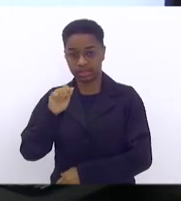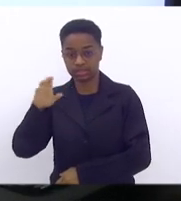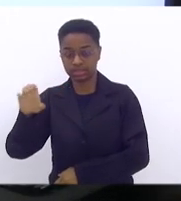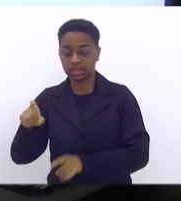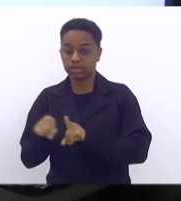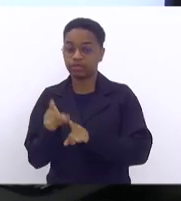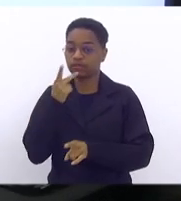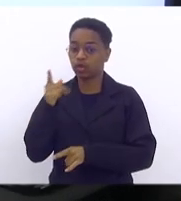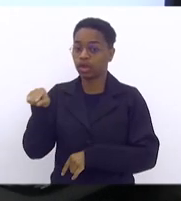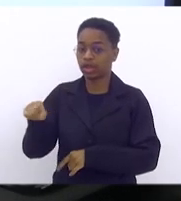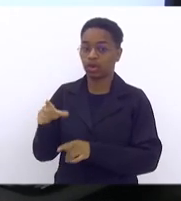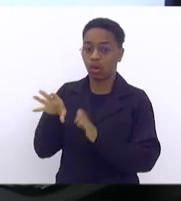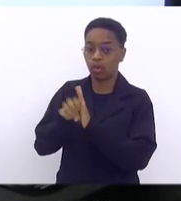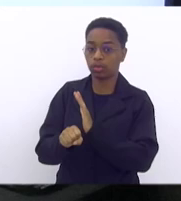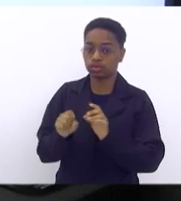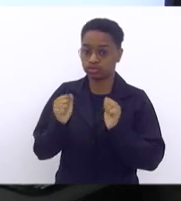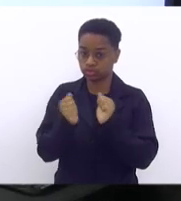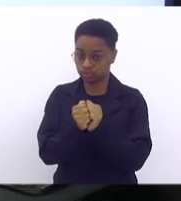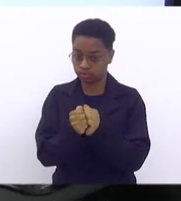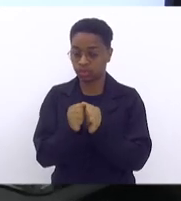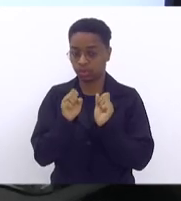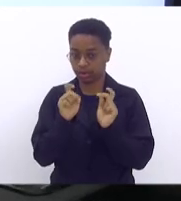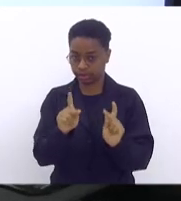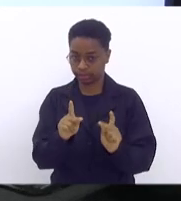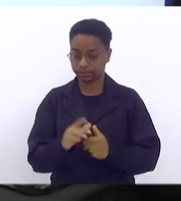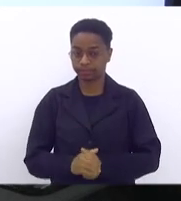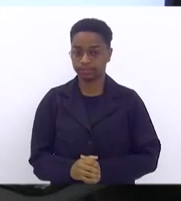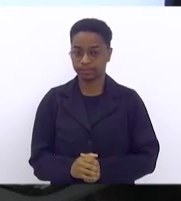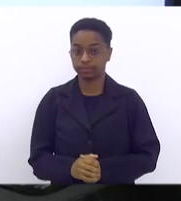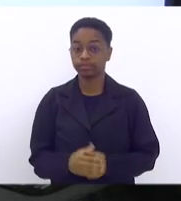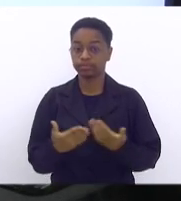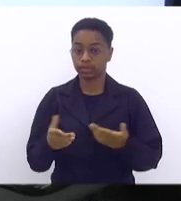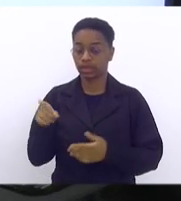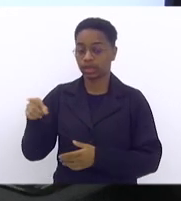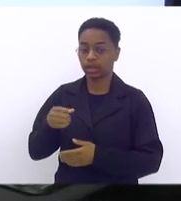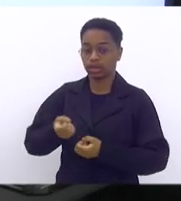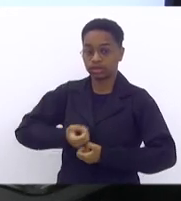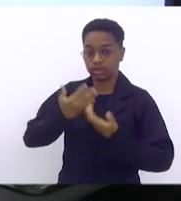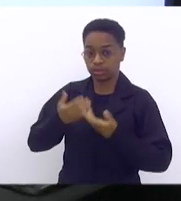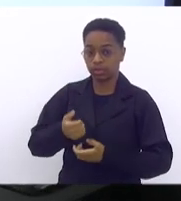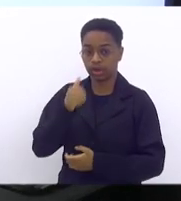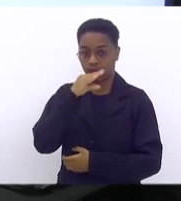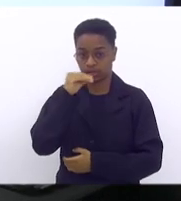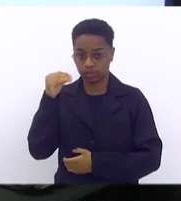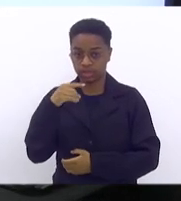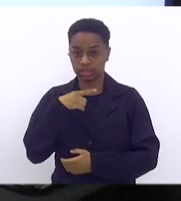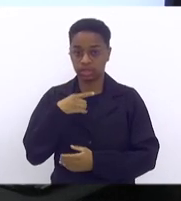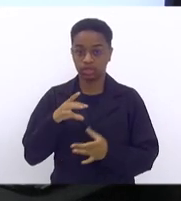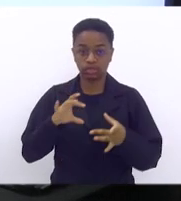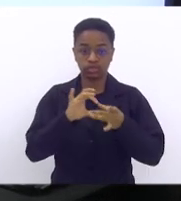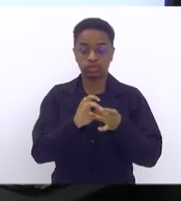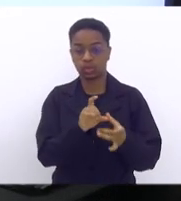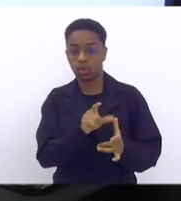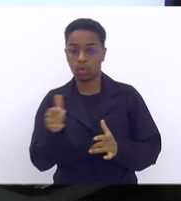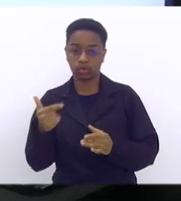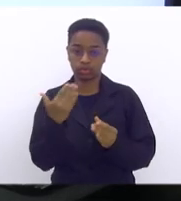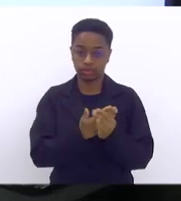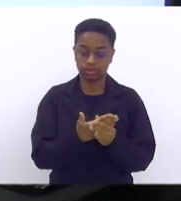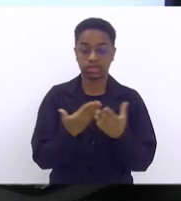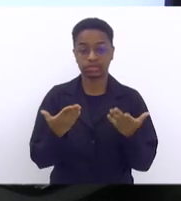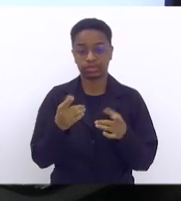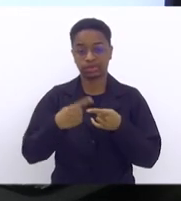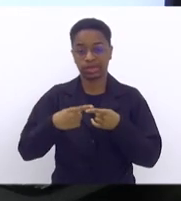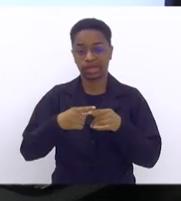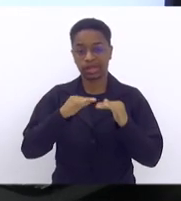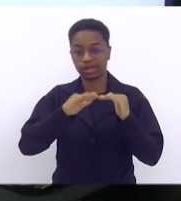tinha praticado esse roubo. Pois bem, o termo de depoimento dessa adolescente estava em outro processo, porque ela é menor, então era um ato infracional,